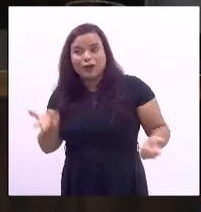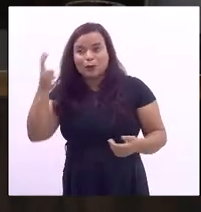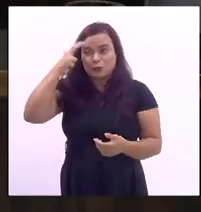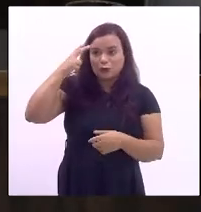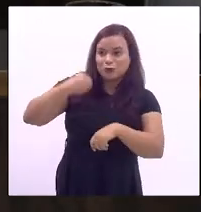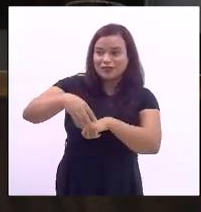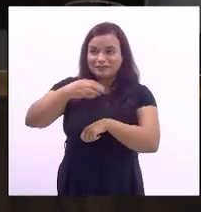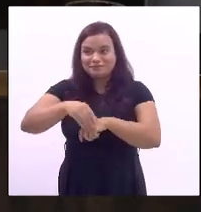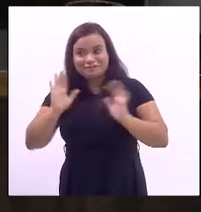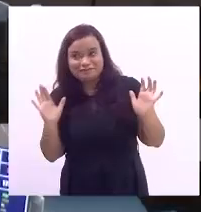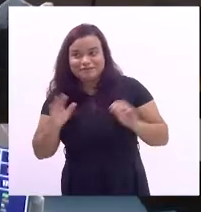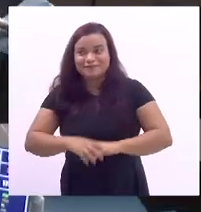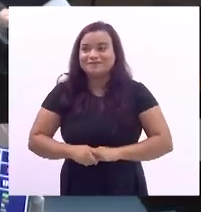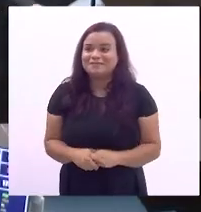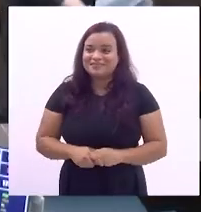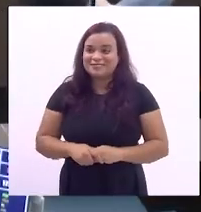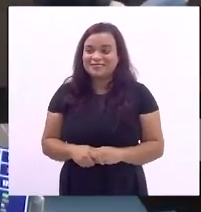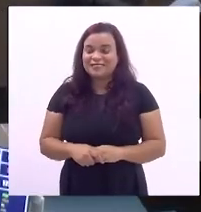de Cultura